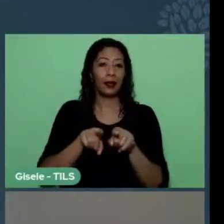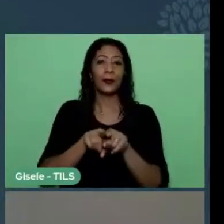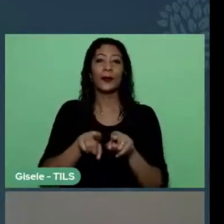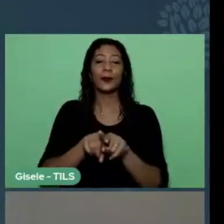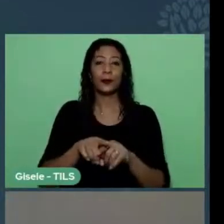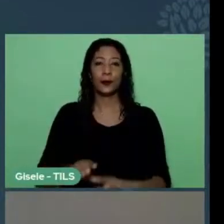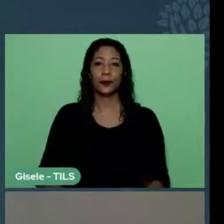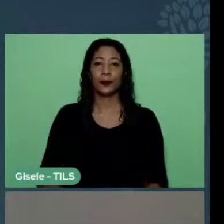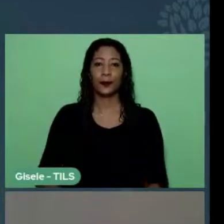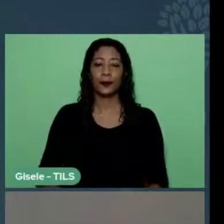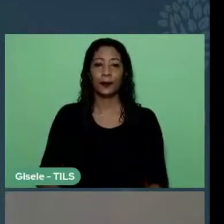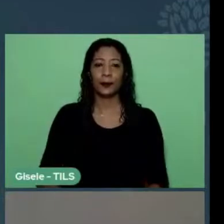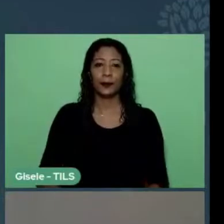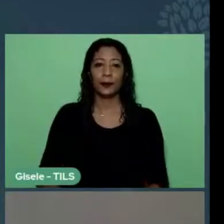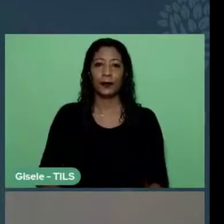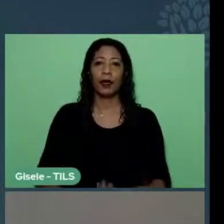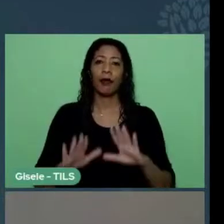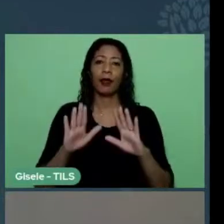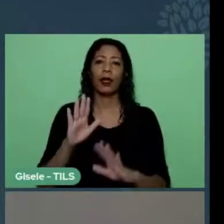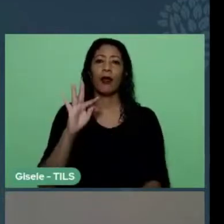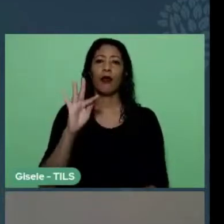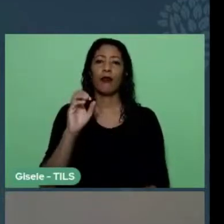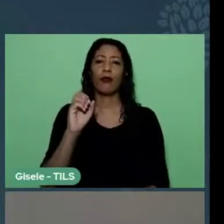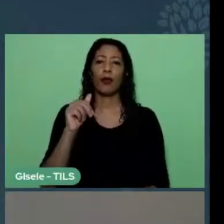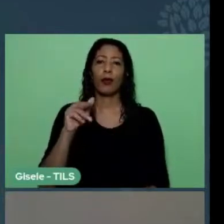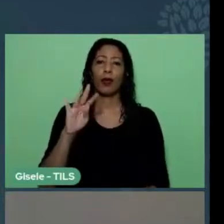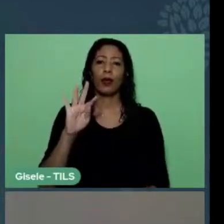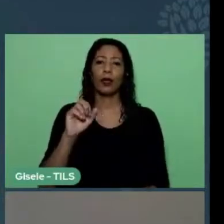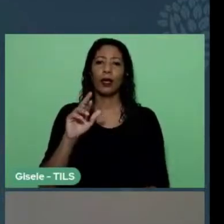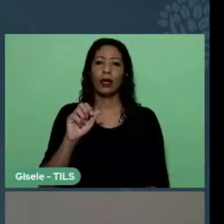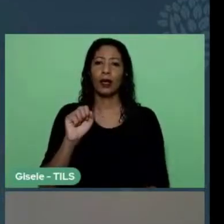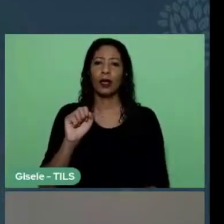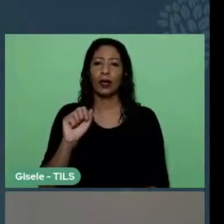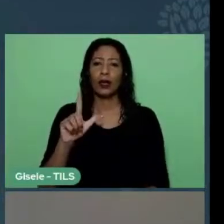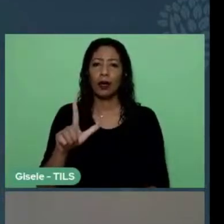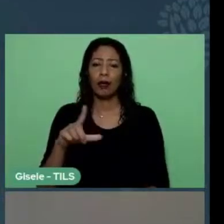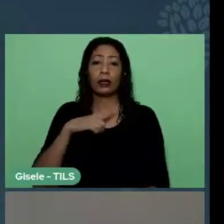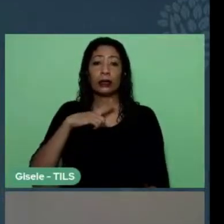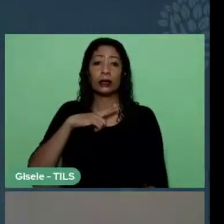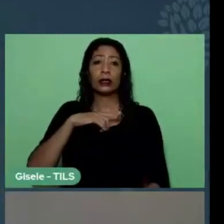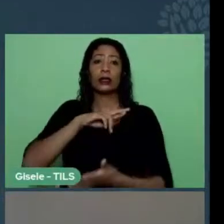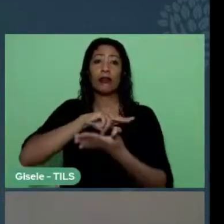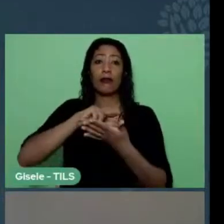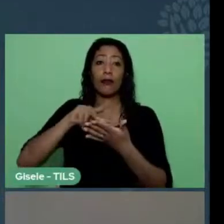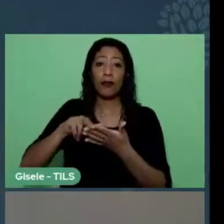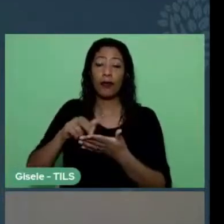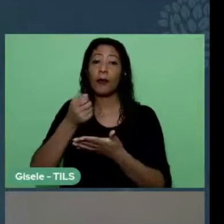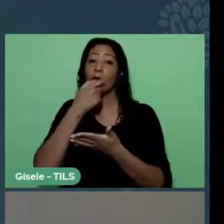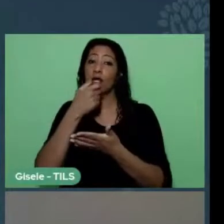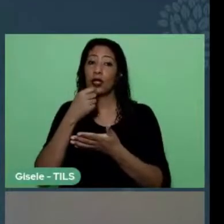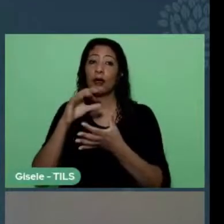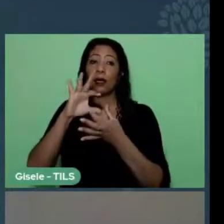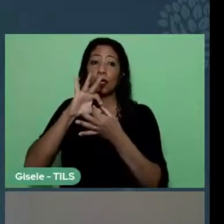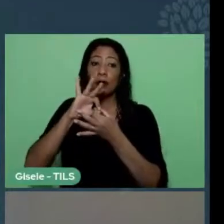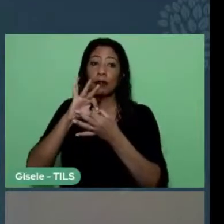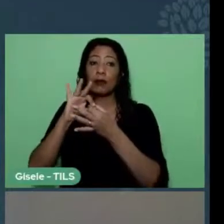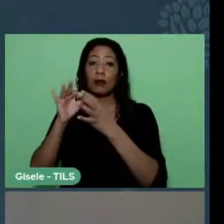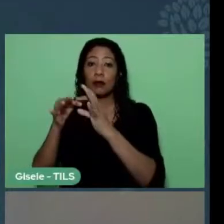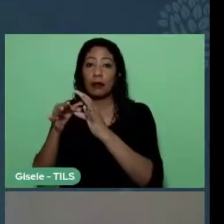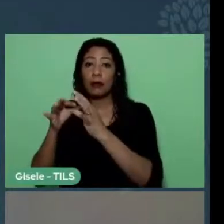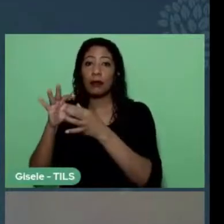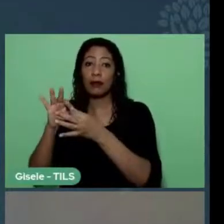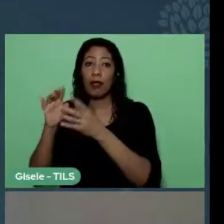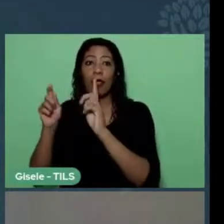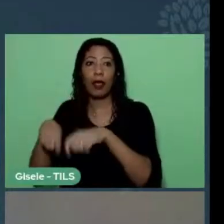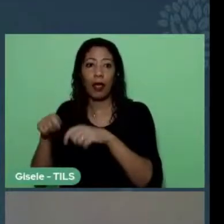E a gente, com o formoterol, por exemplo, a gente tem vários medicamentos que são associações desse broncodilatador com o